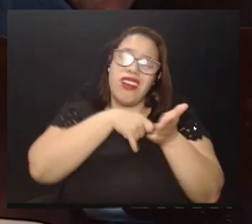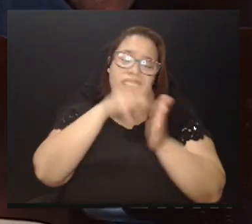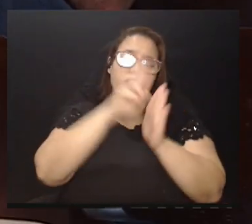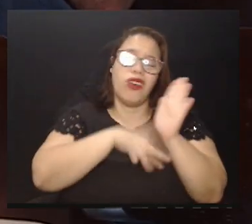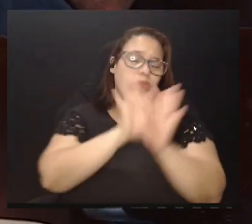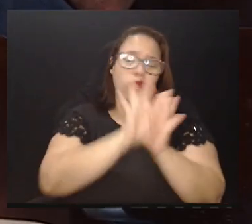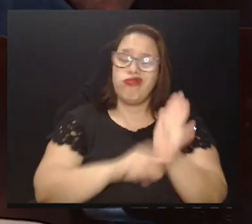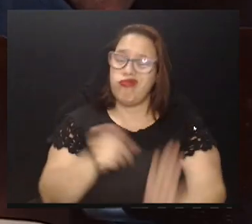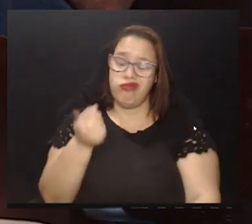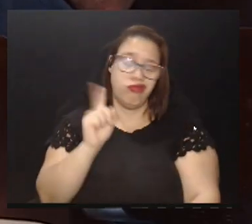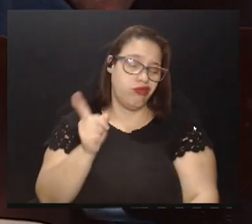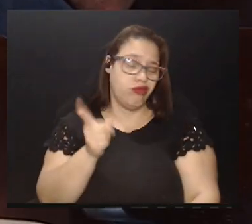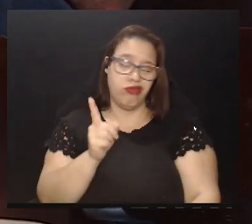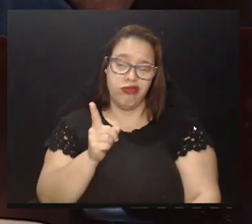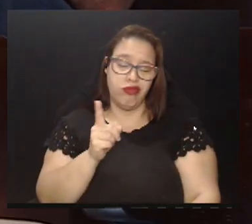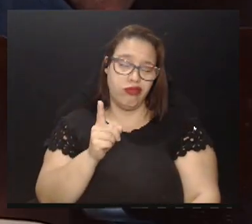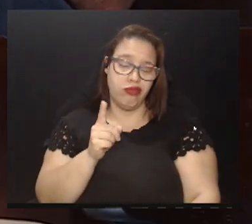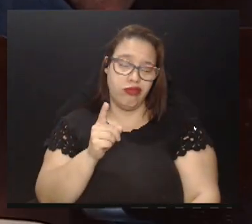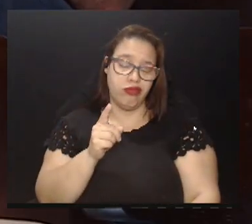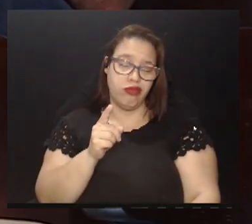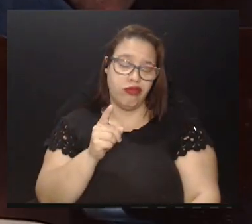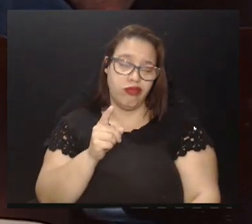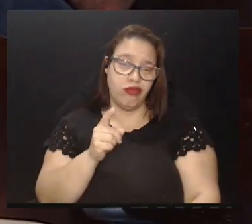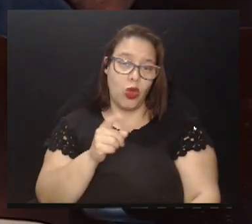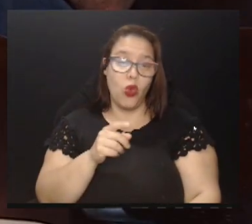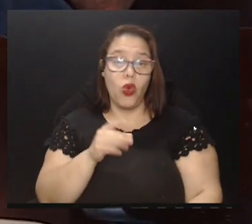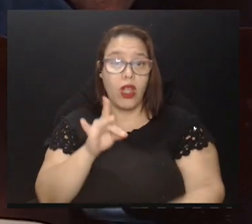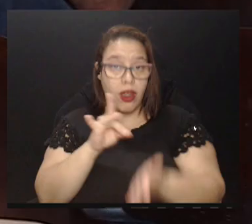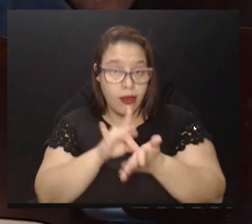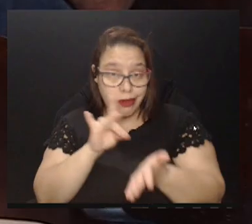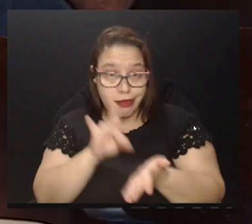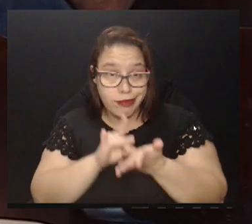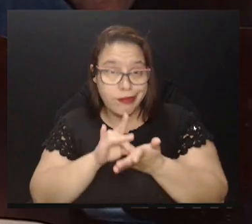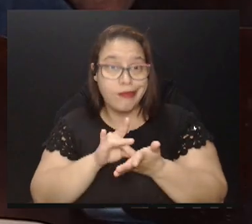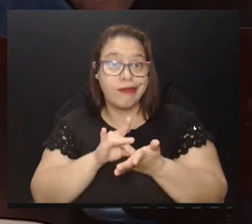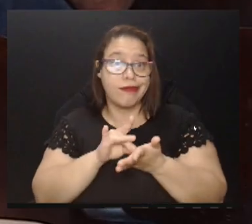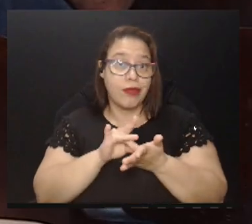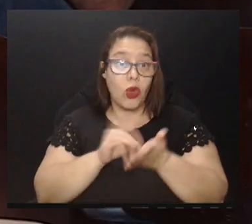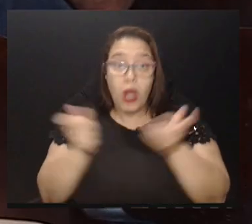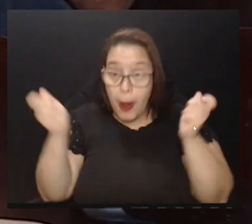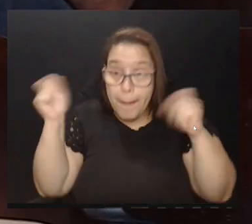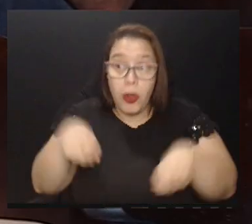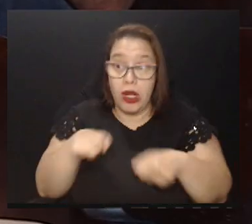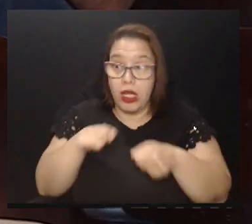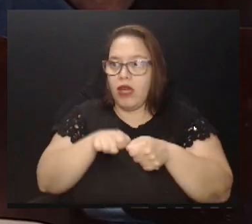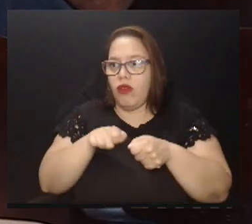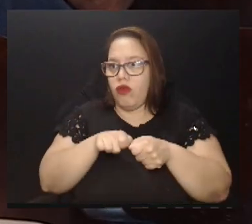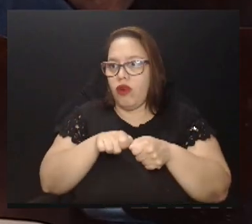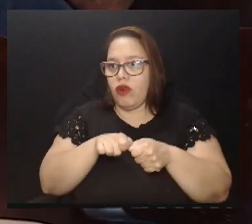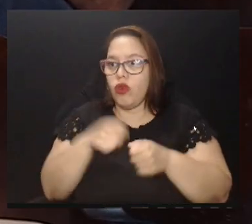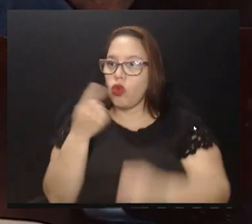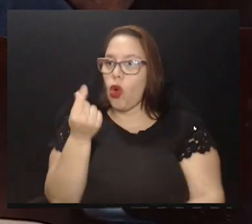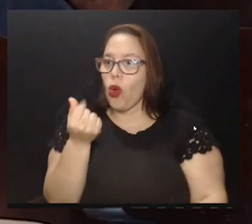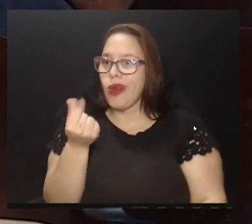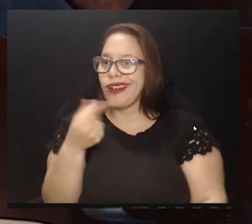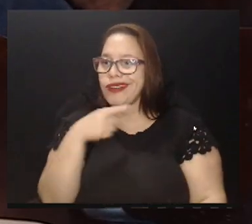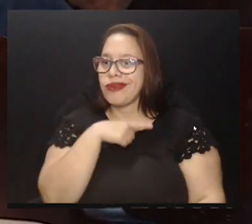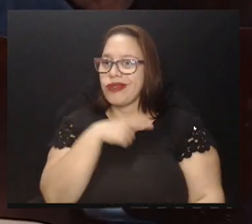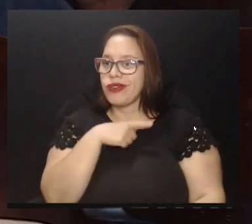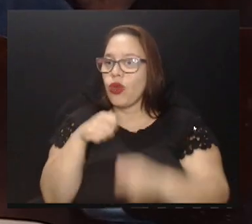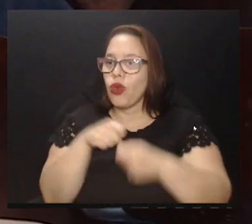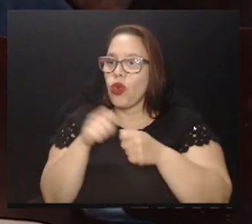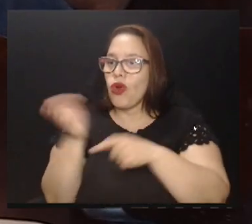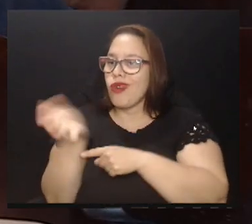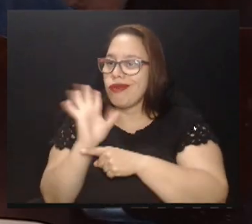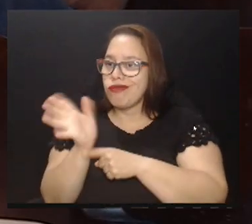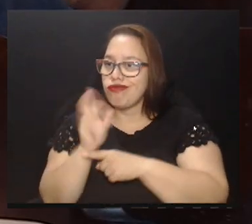envolve o que é factível, né? O que é possível fazer com esse dinheiro que a gente tem para fazer esse filme, né?